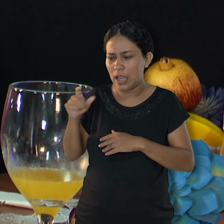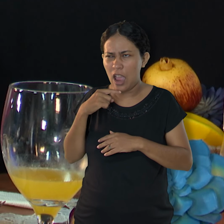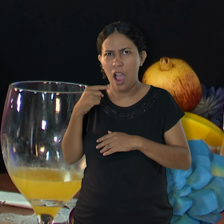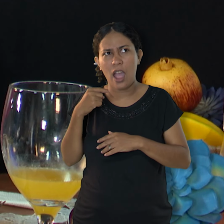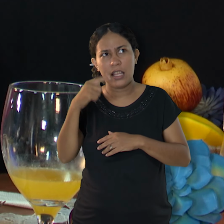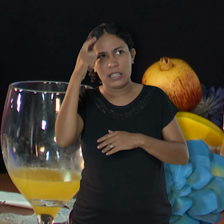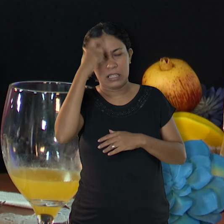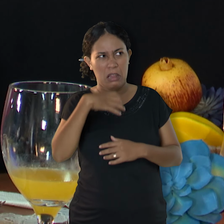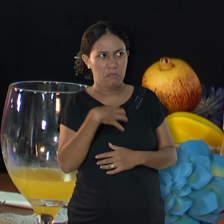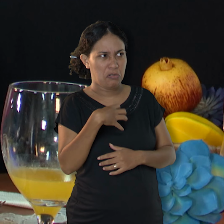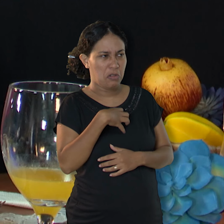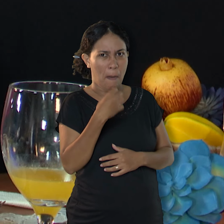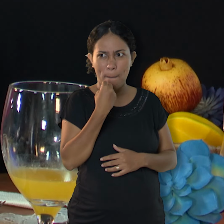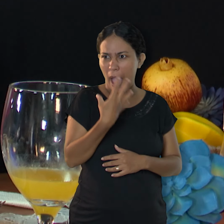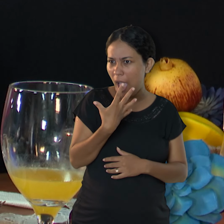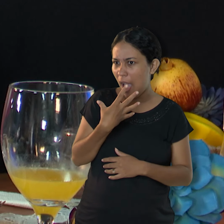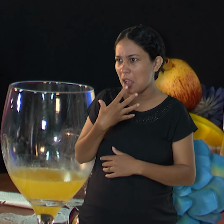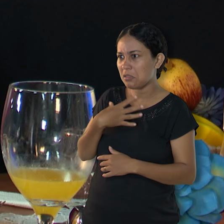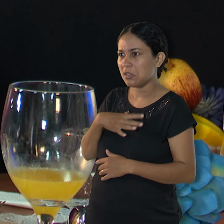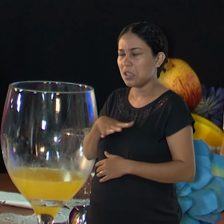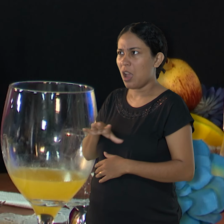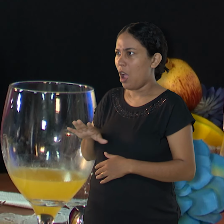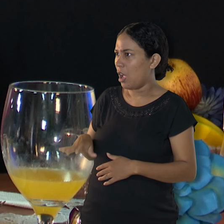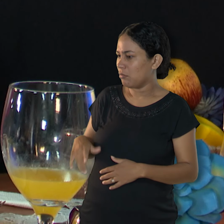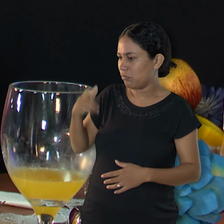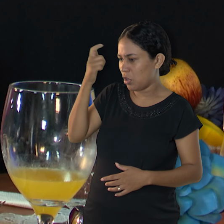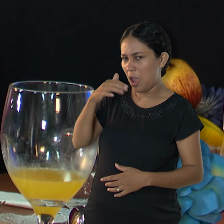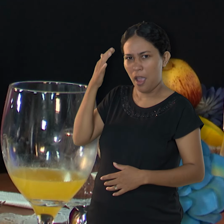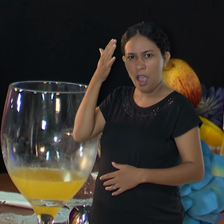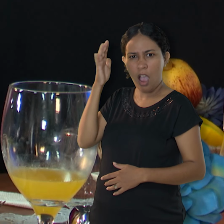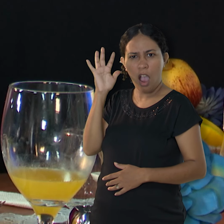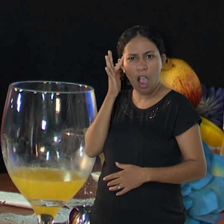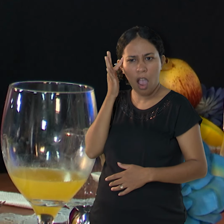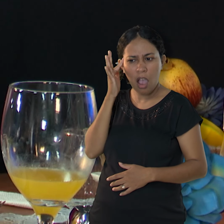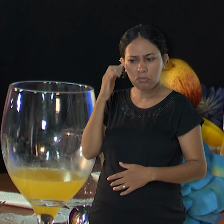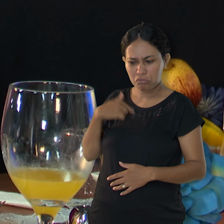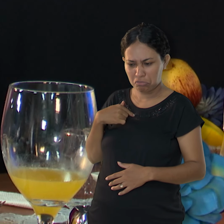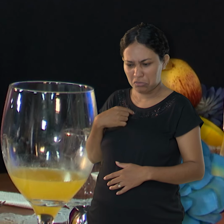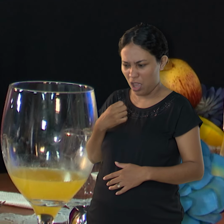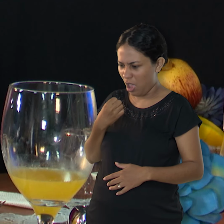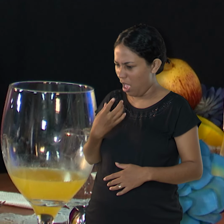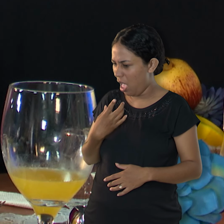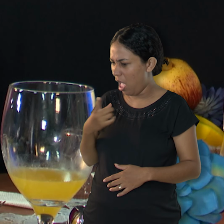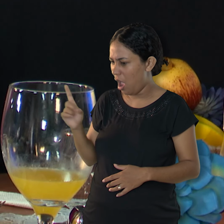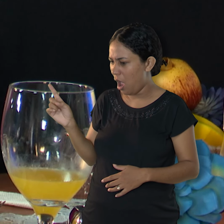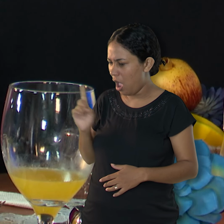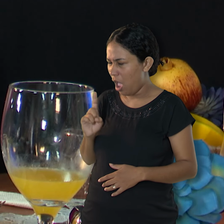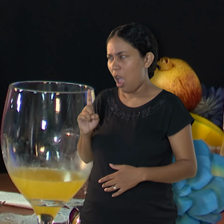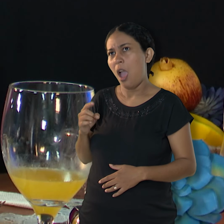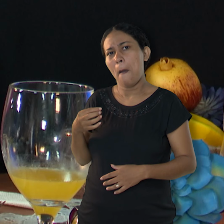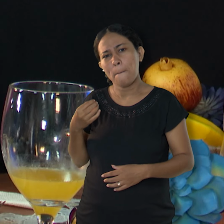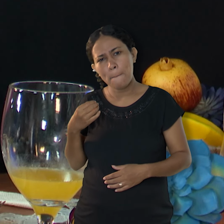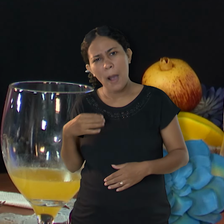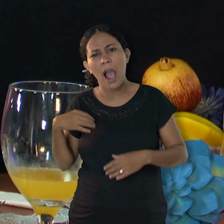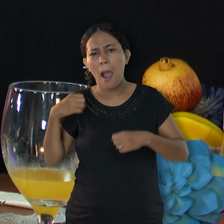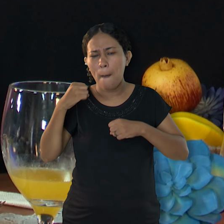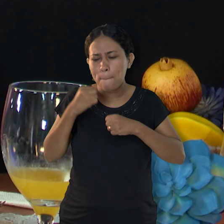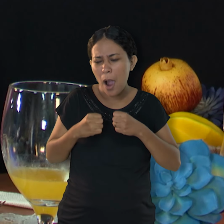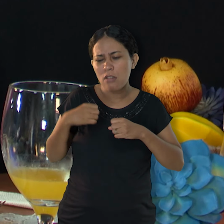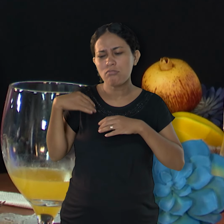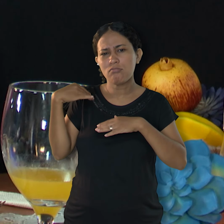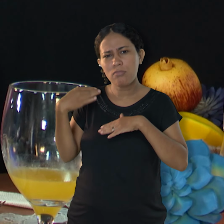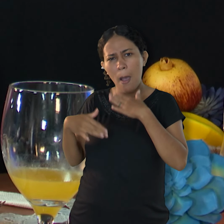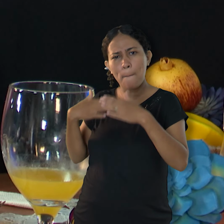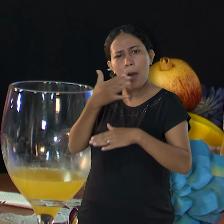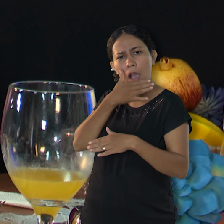mas, cara, você tem que olhar e falar assim, não tá bem. Eu não tô bem. Eu posso ser melhor. Então a gente começou... Mas eu acho que é por causa disso. Então, assim,